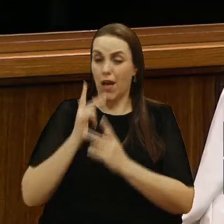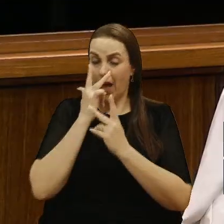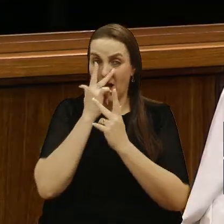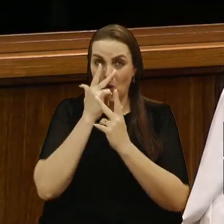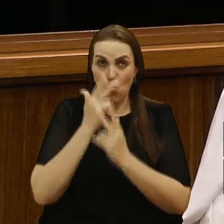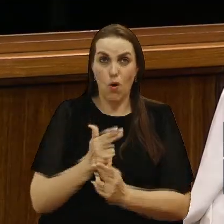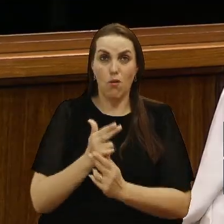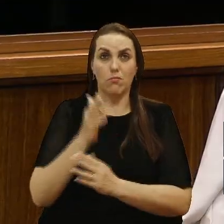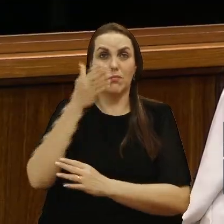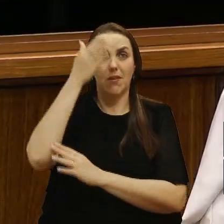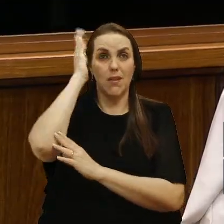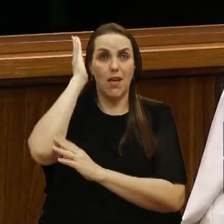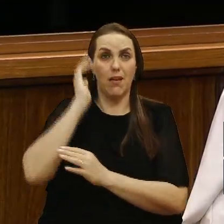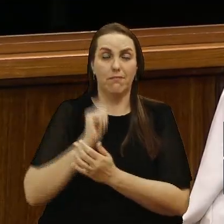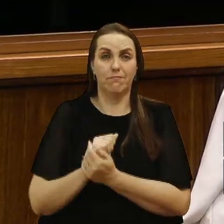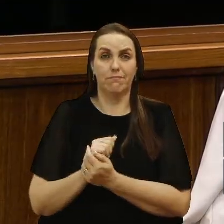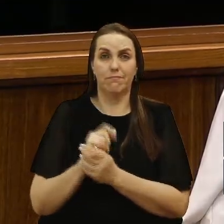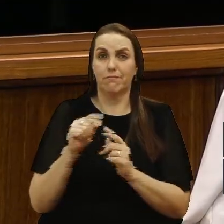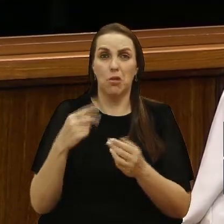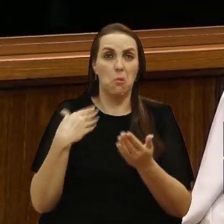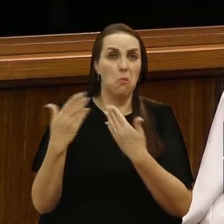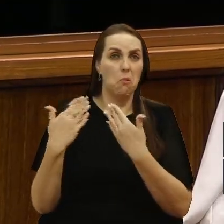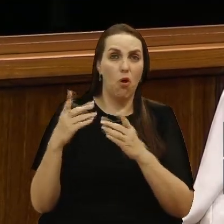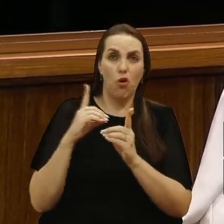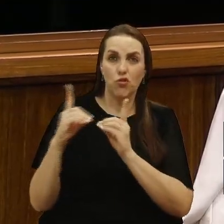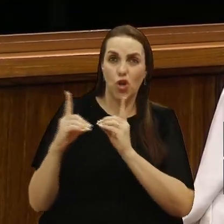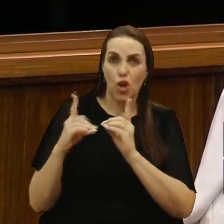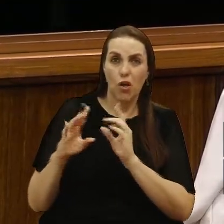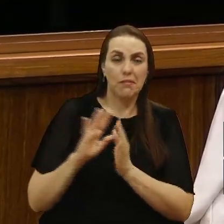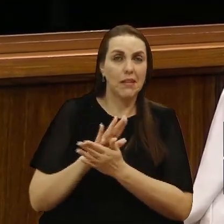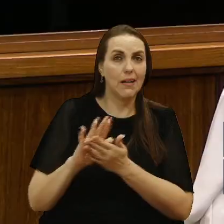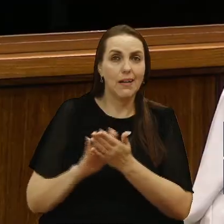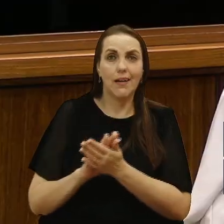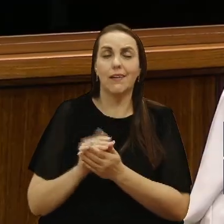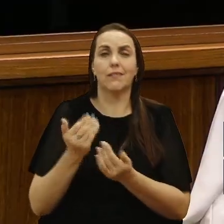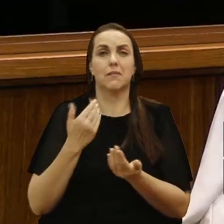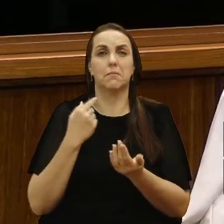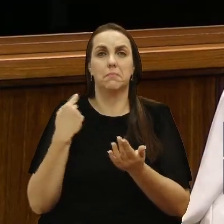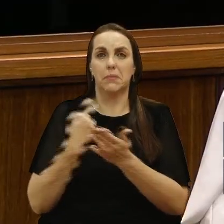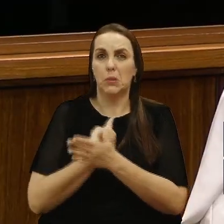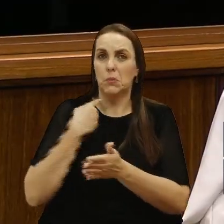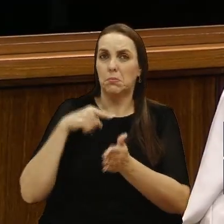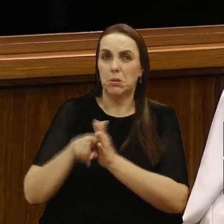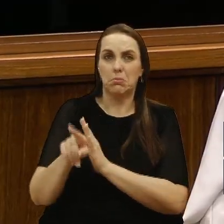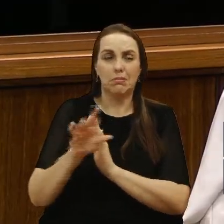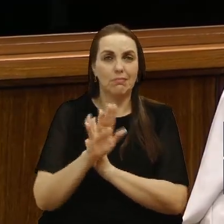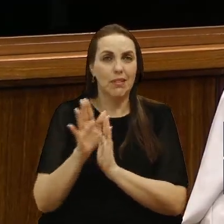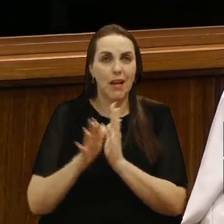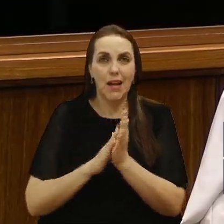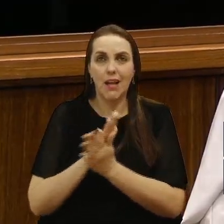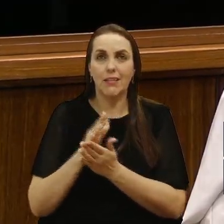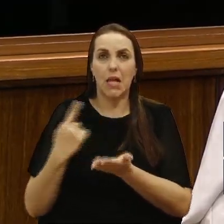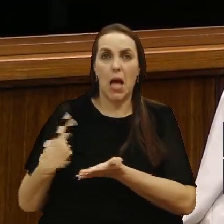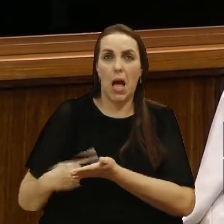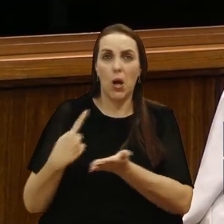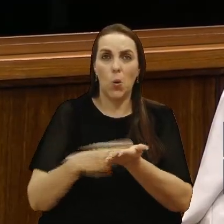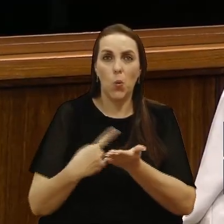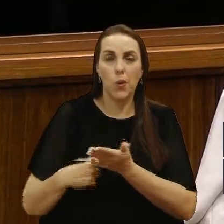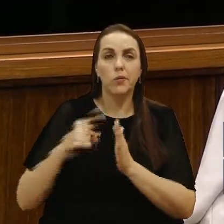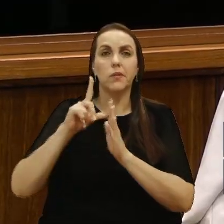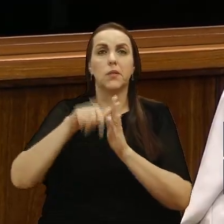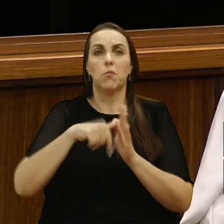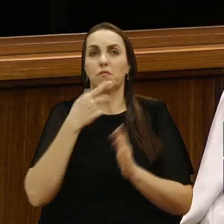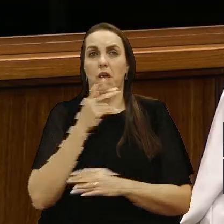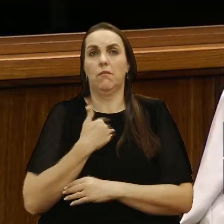do Guerra. Um governo que não dialoga, um governo que não conversa, um governo que faz acordo e depois diz que não